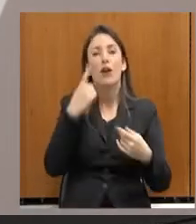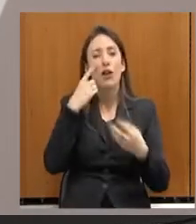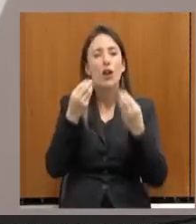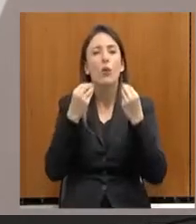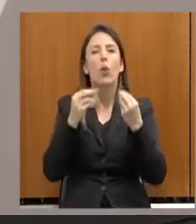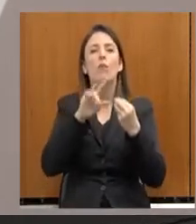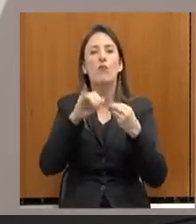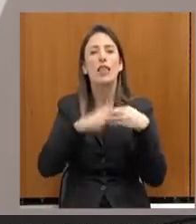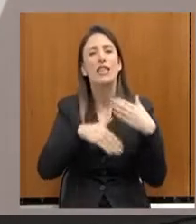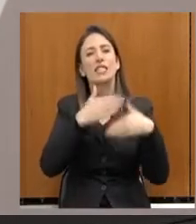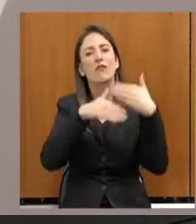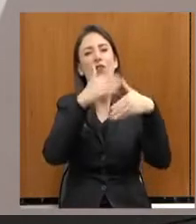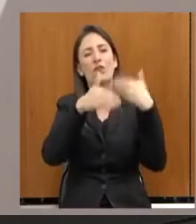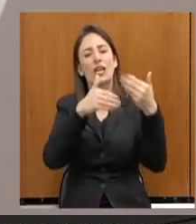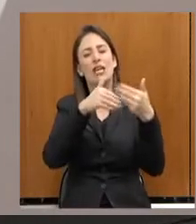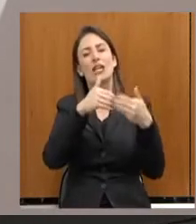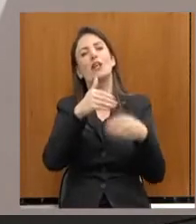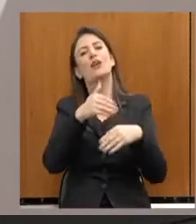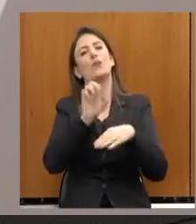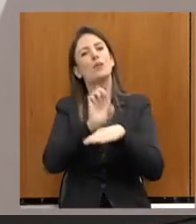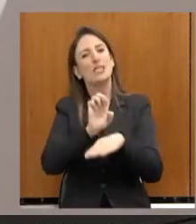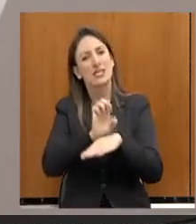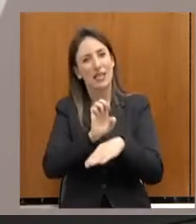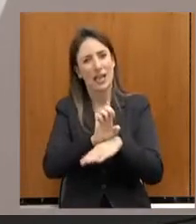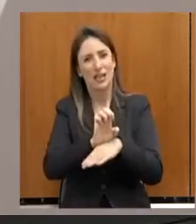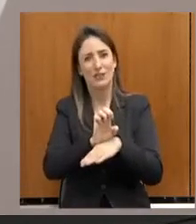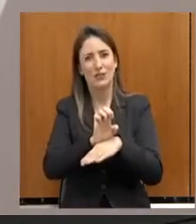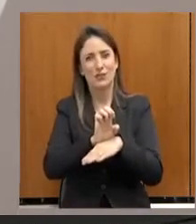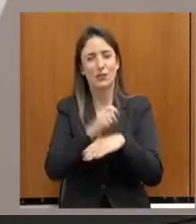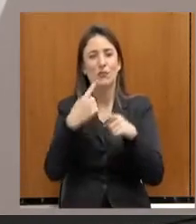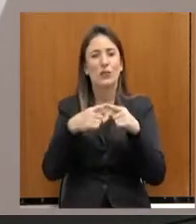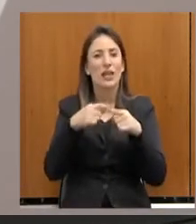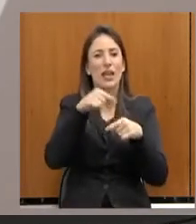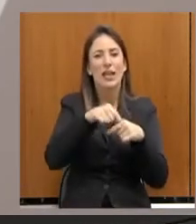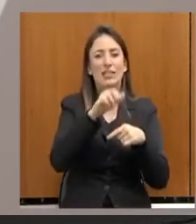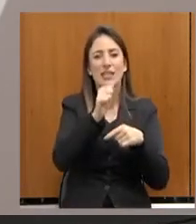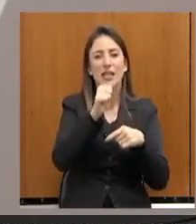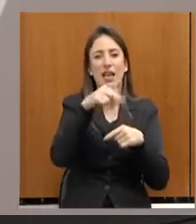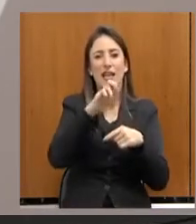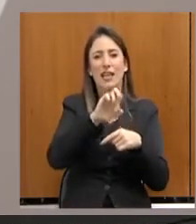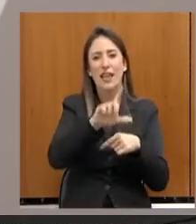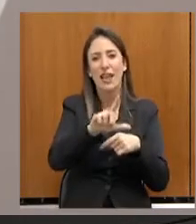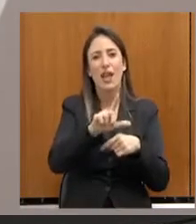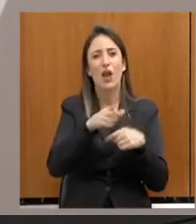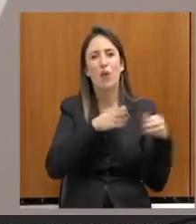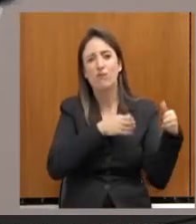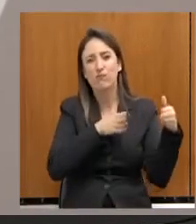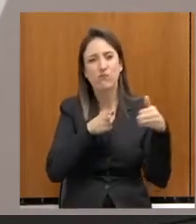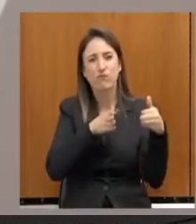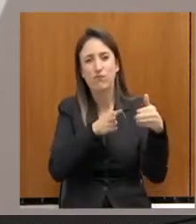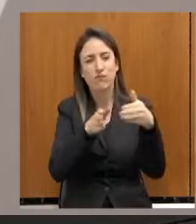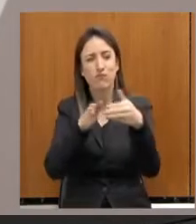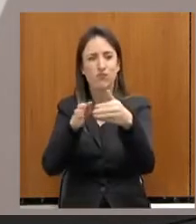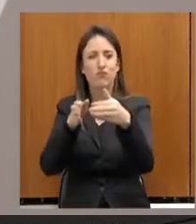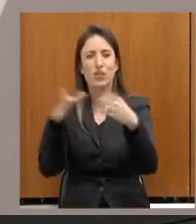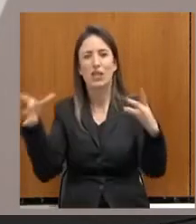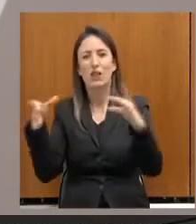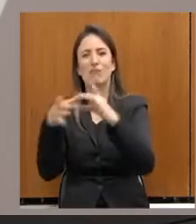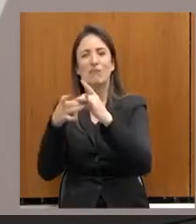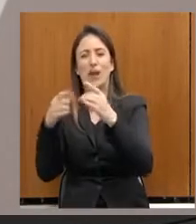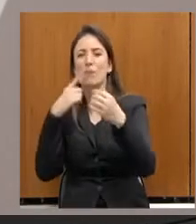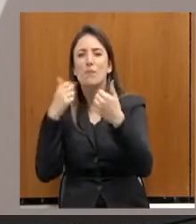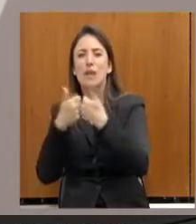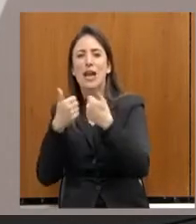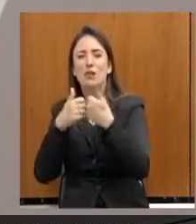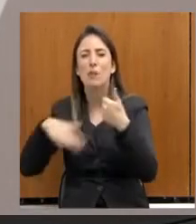o cigarro e galo ainda do anel rodoviário atual aonde tem pontos aí que clicou aqui no Betânia que mata a